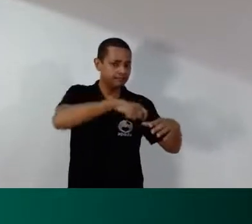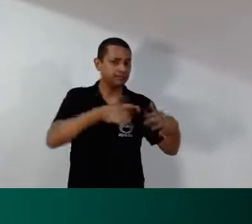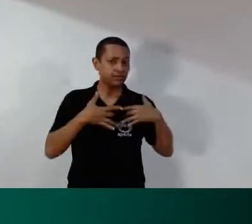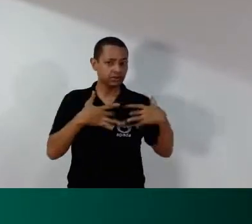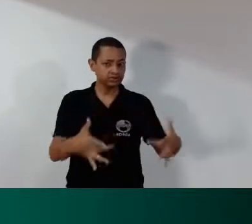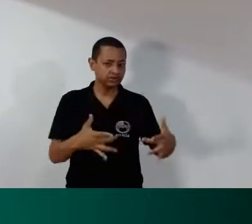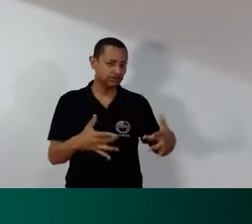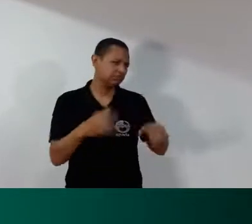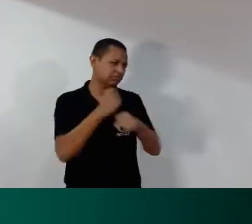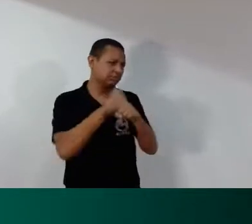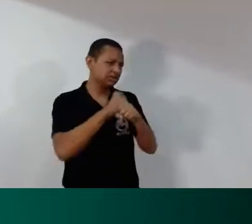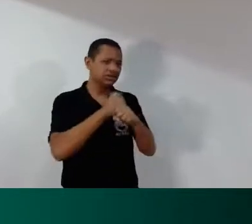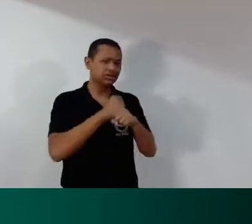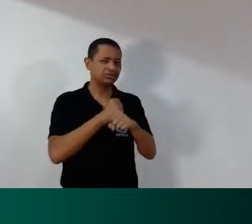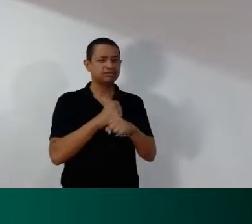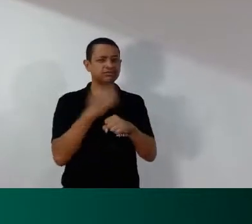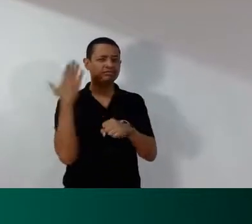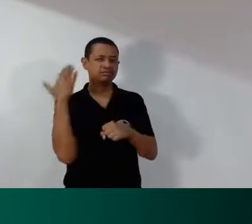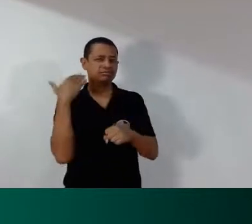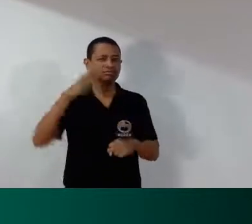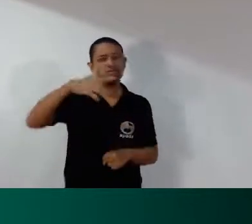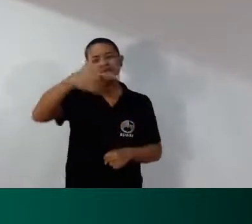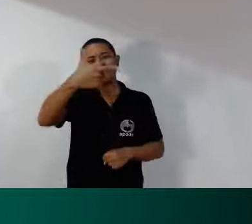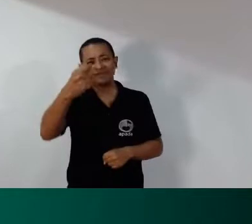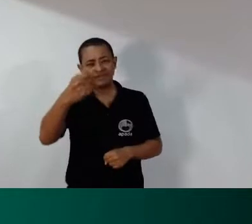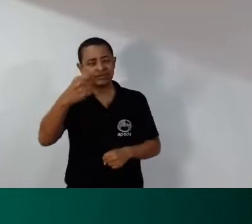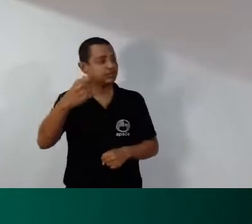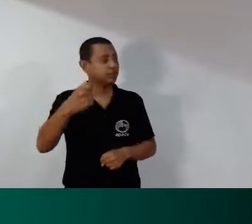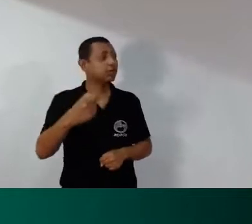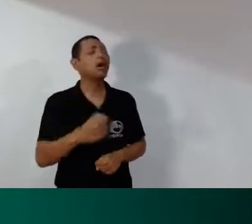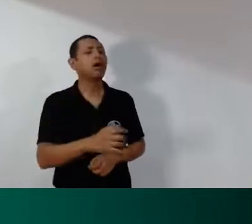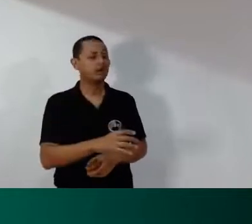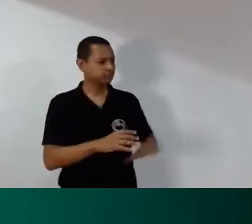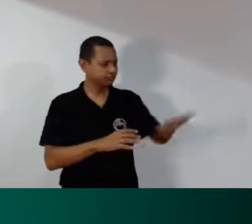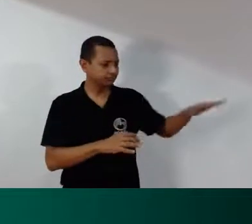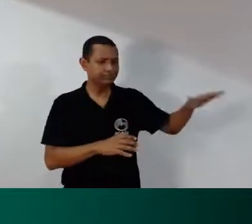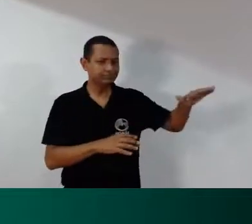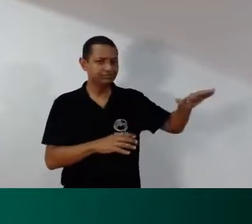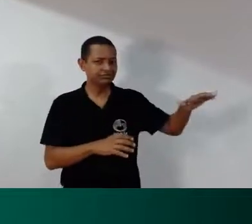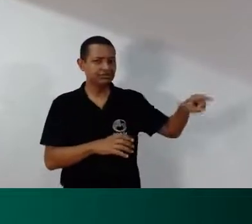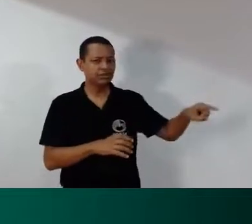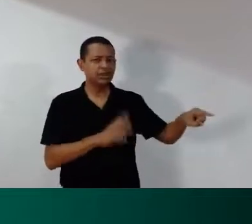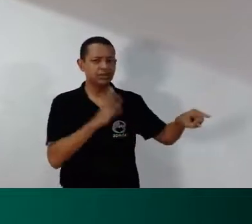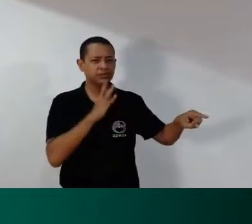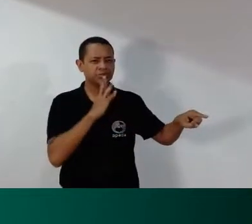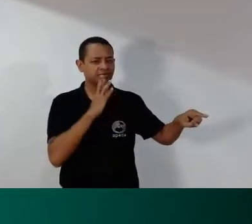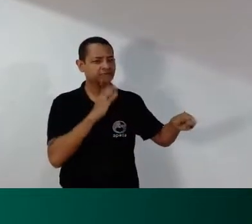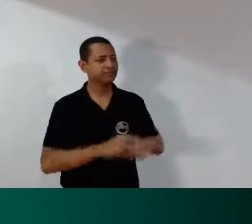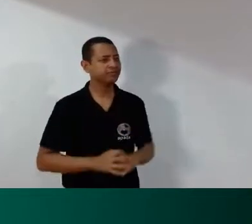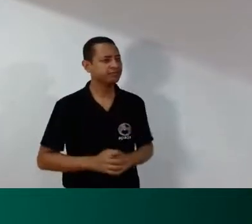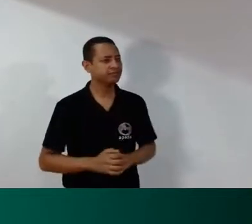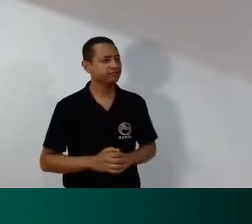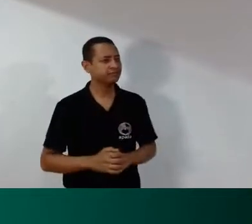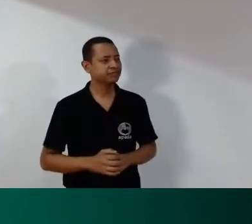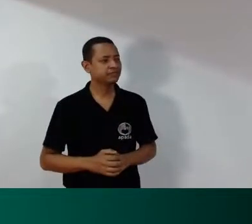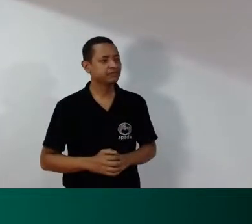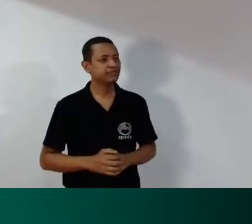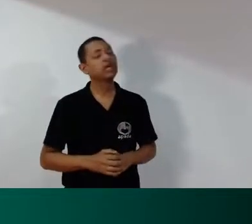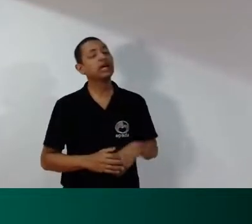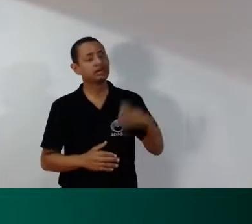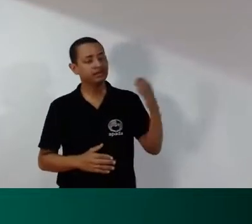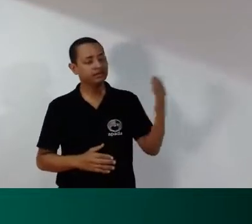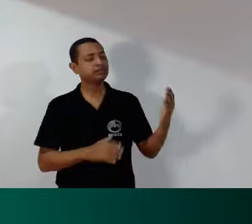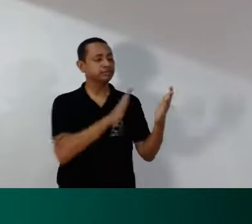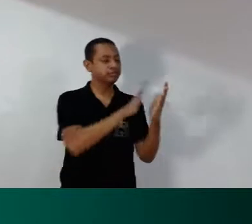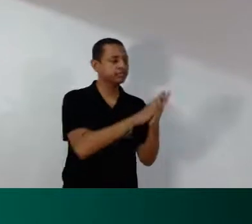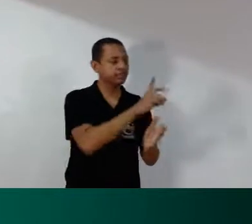que a gente conheceu né Fabi que é impressionante não é uma potência quem conhece o tempo da vida ver essa história tem que ser